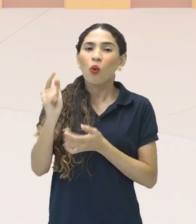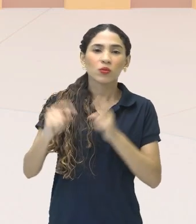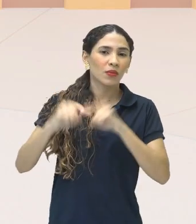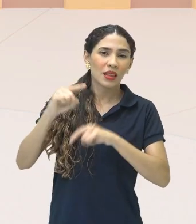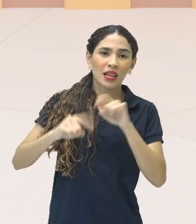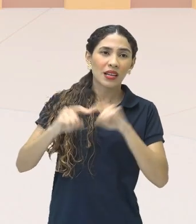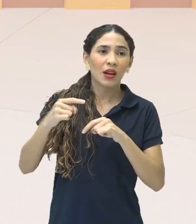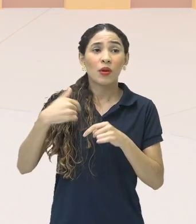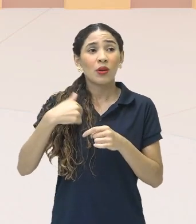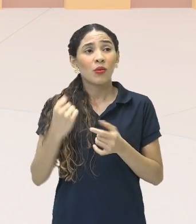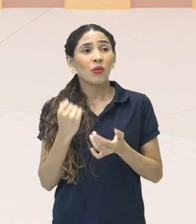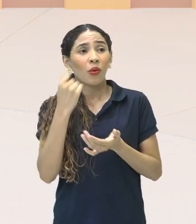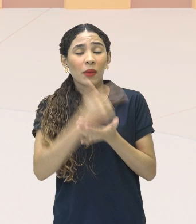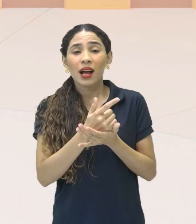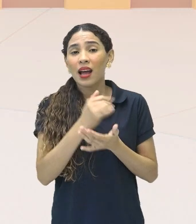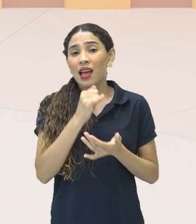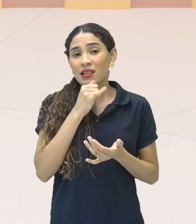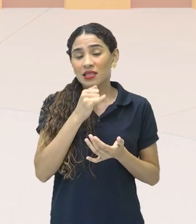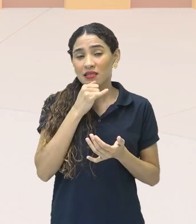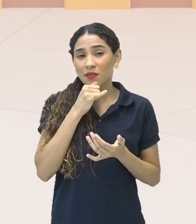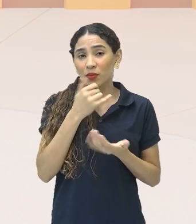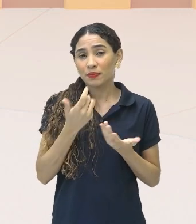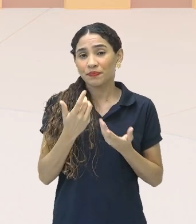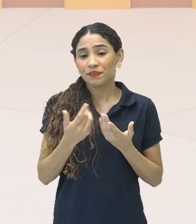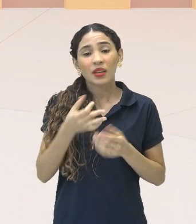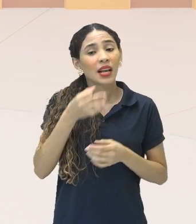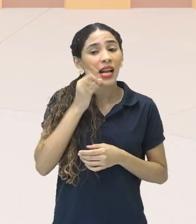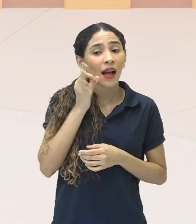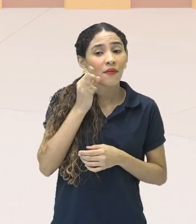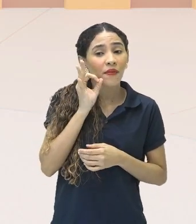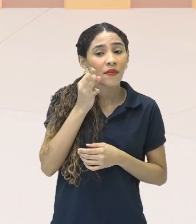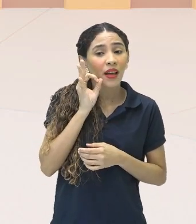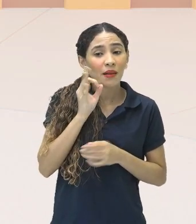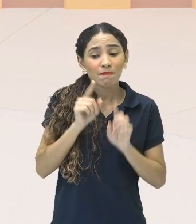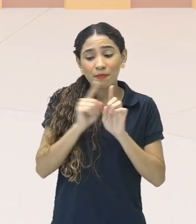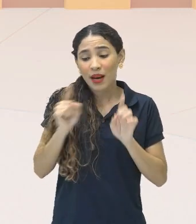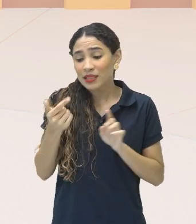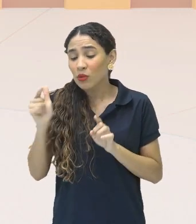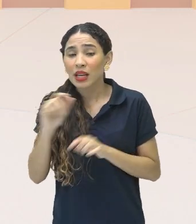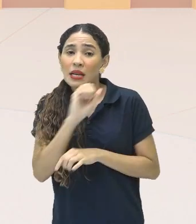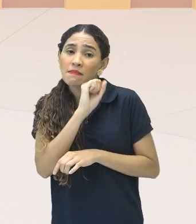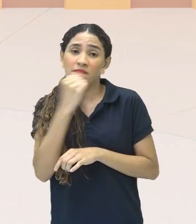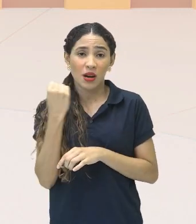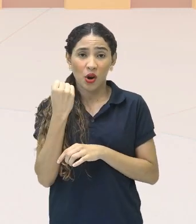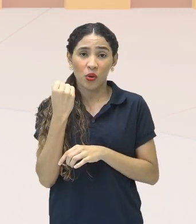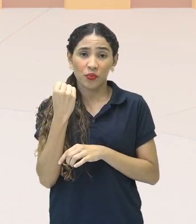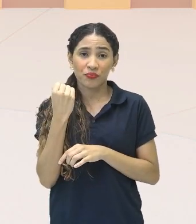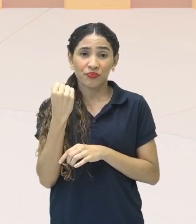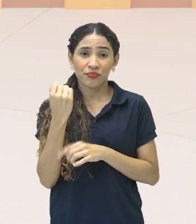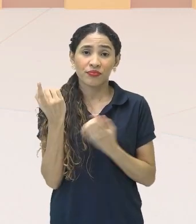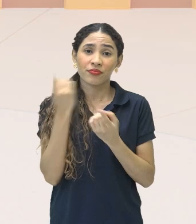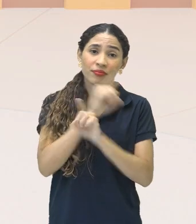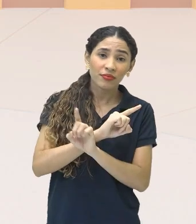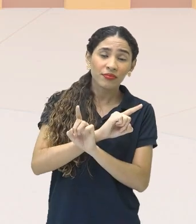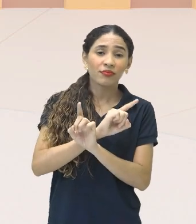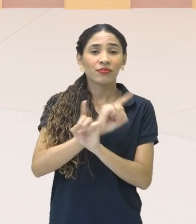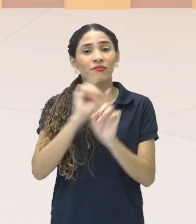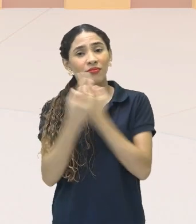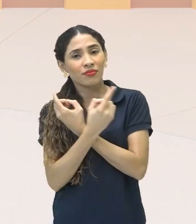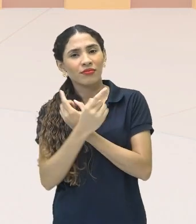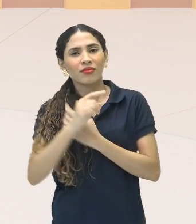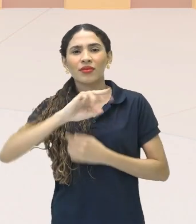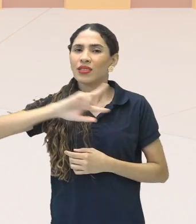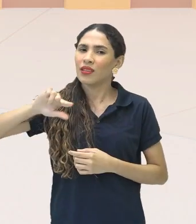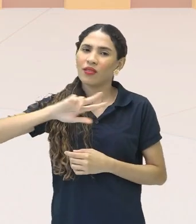vou comprar aqui o café, mas não vai ter o pão, ou vice-versa. Então, não é